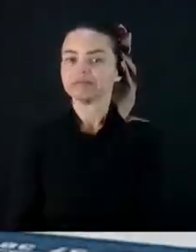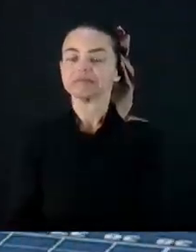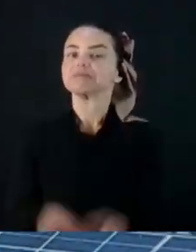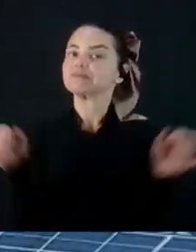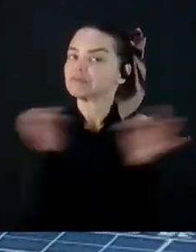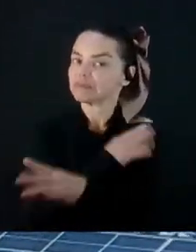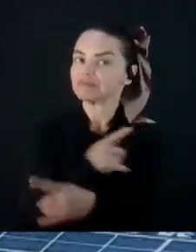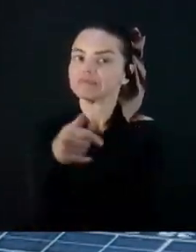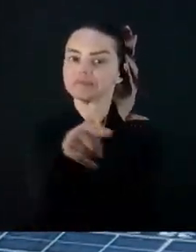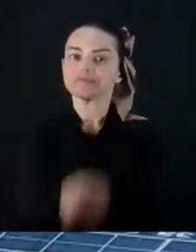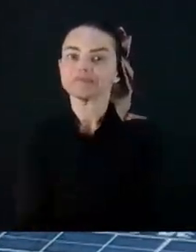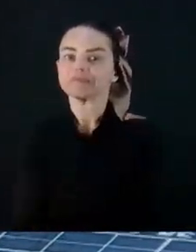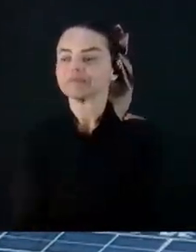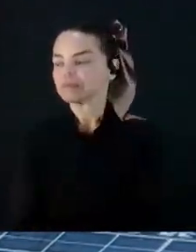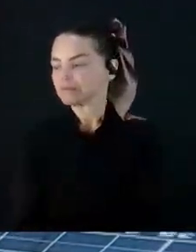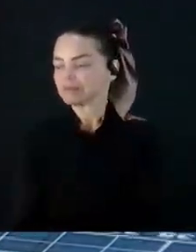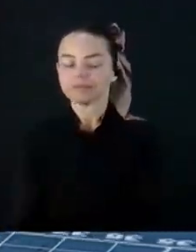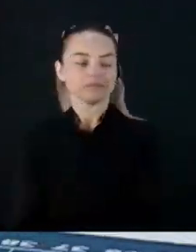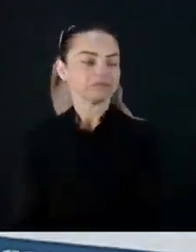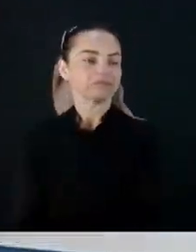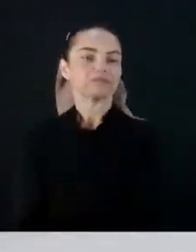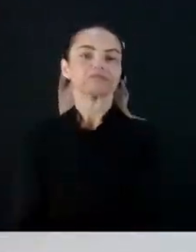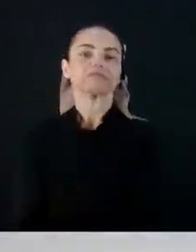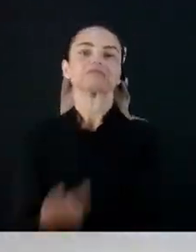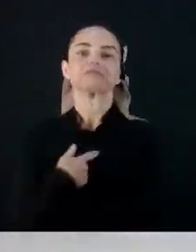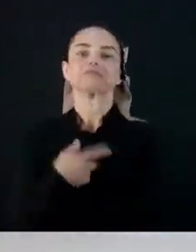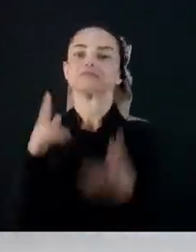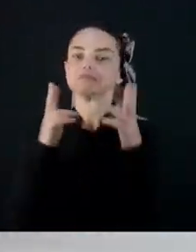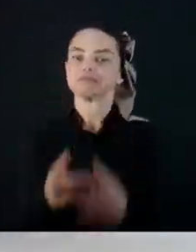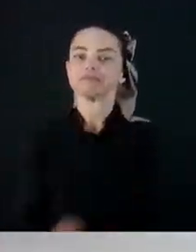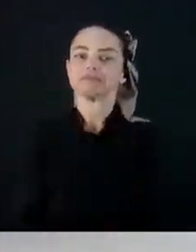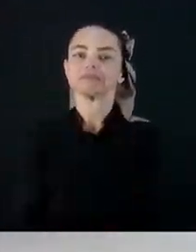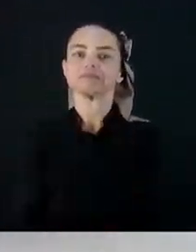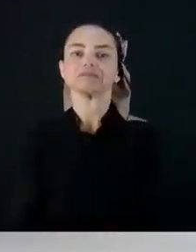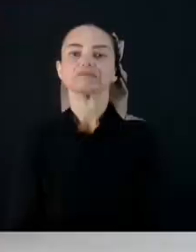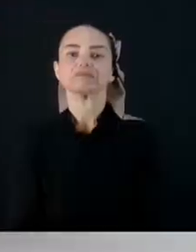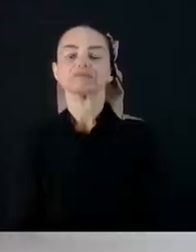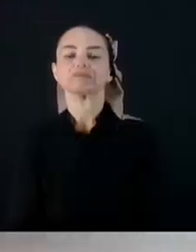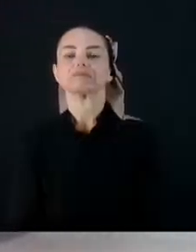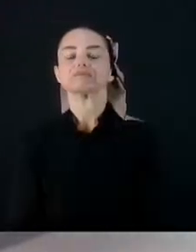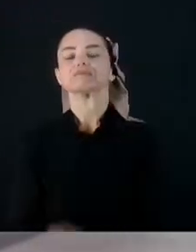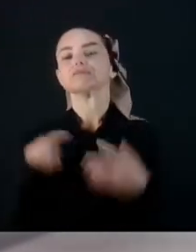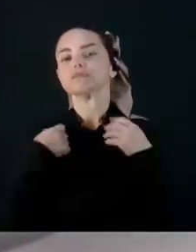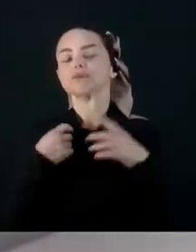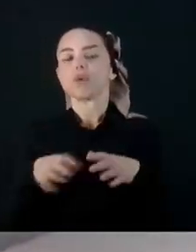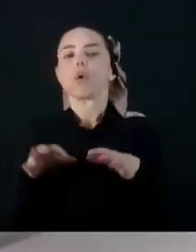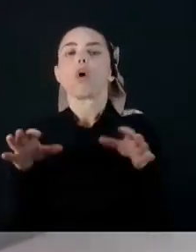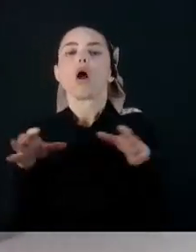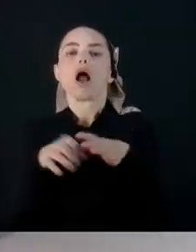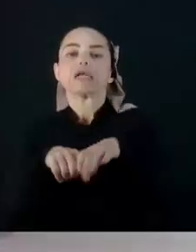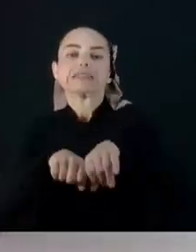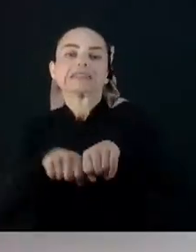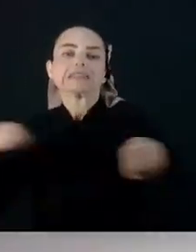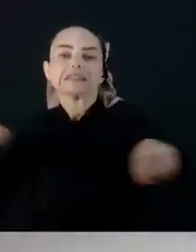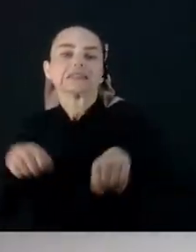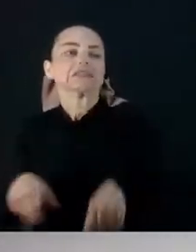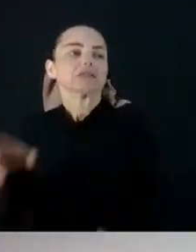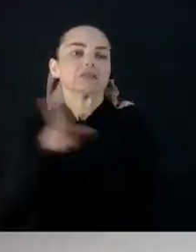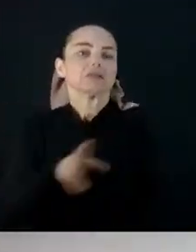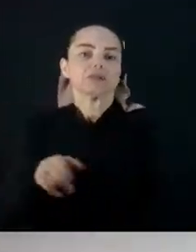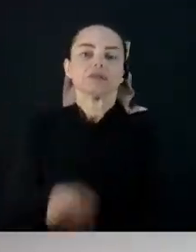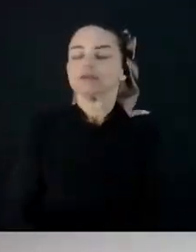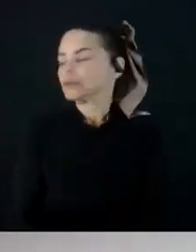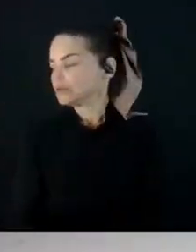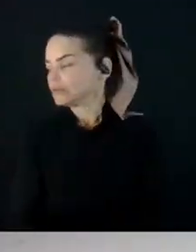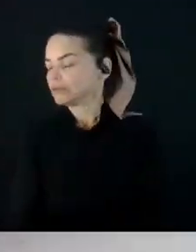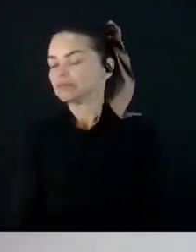assim, tá? Vai fazer a mesma coisa que nós fizemos no saquinho multiuso, ó. Fecha. Automaticamente ele dá o sinal pra